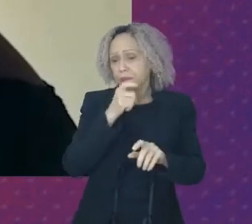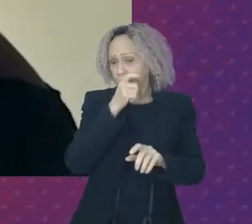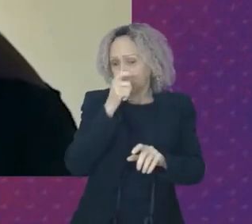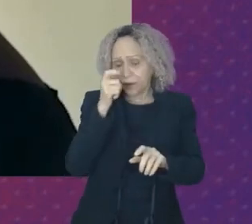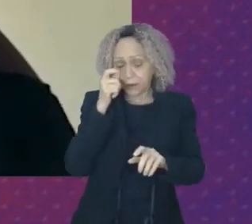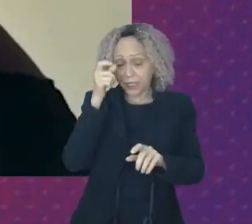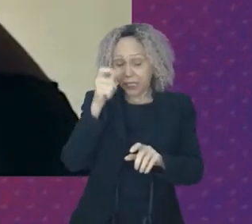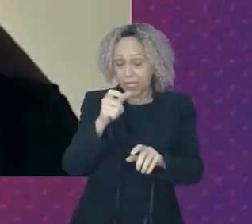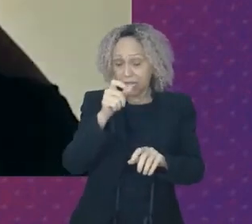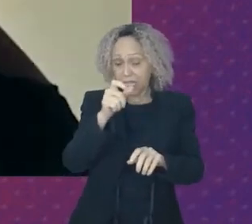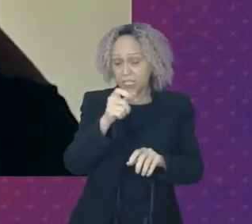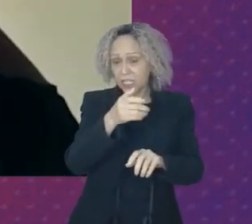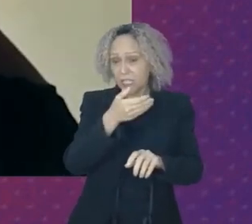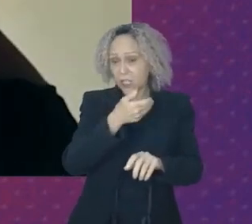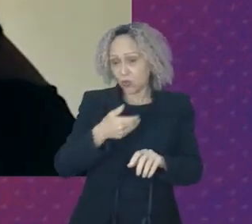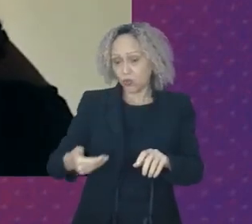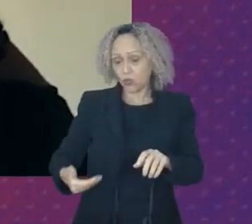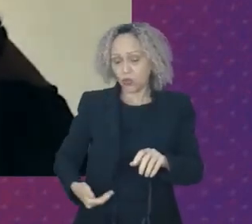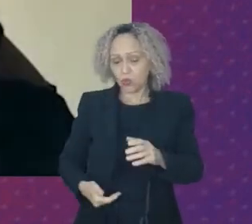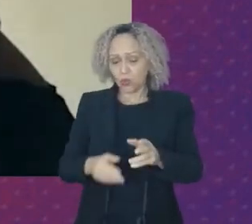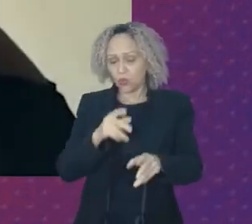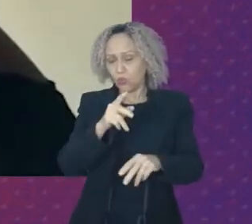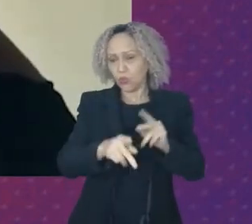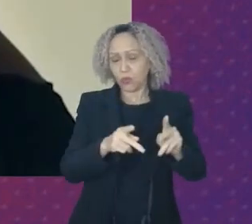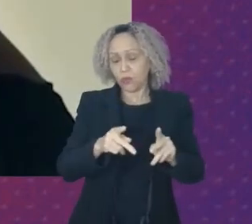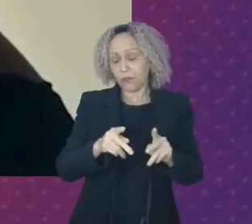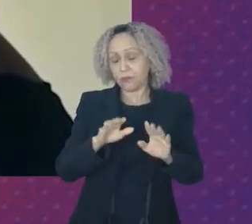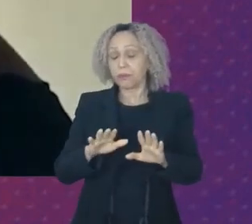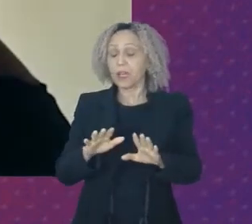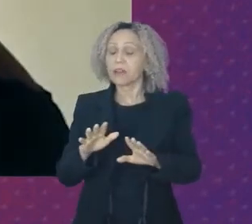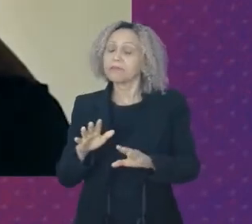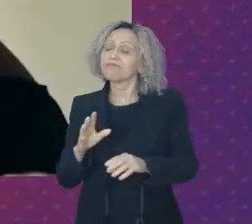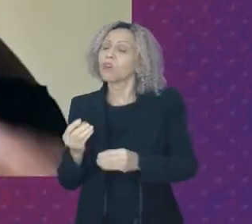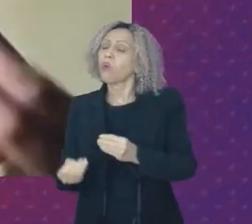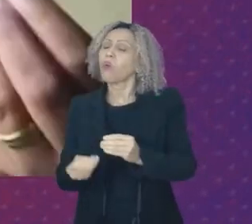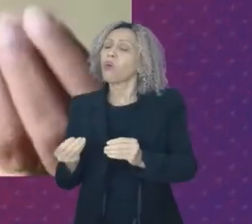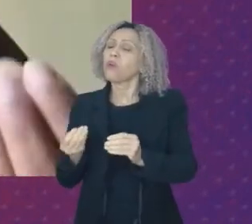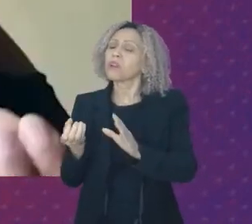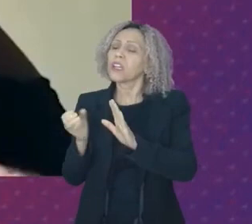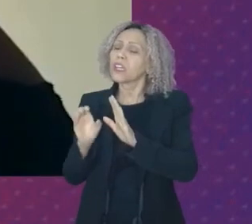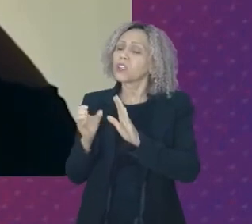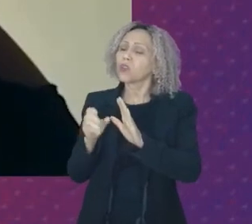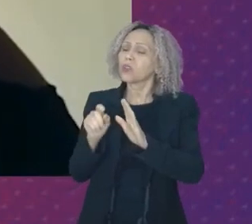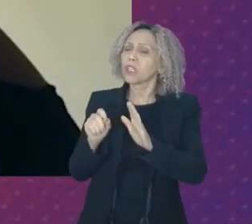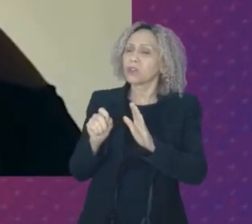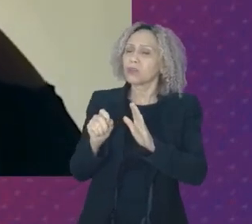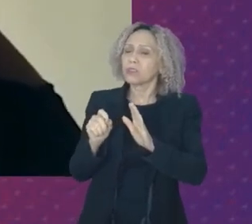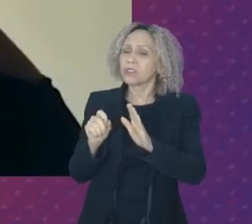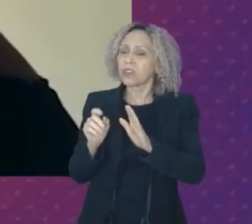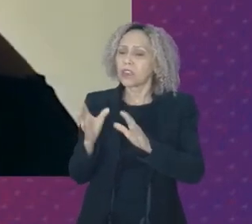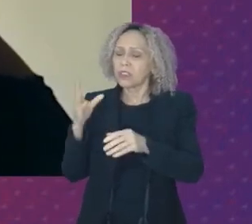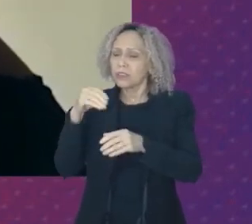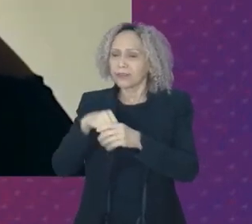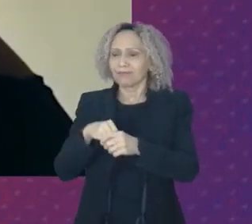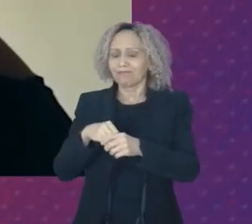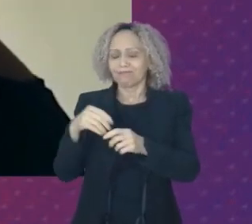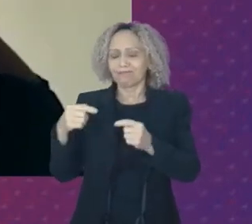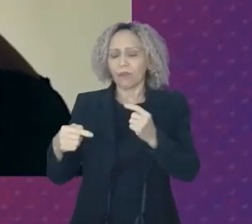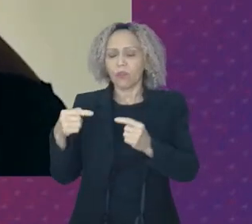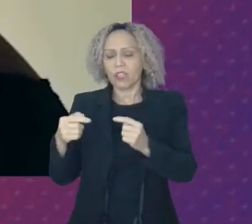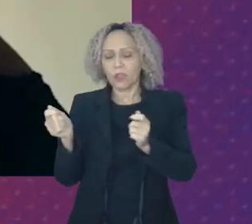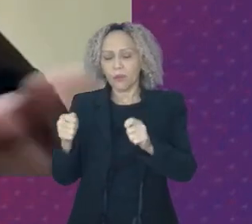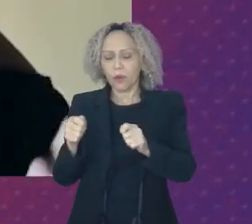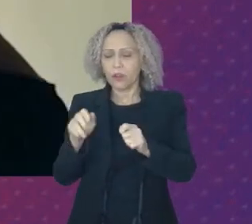Mas como é que a gente transforma esses assuntos em conteúdos para suas redes, e principalmente conteúdos políticos que você pode